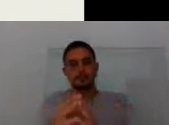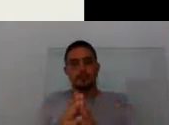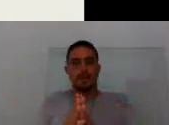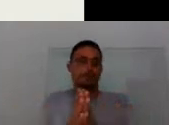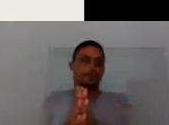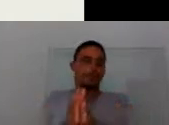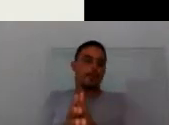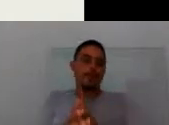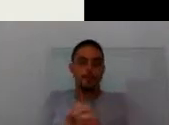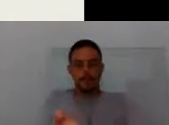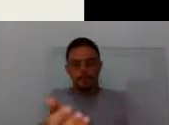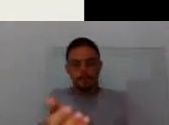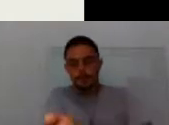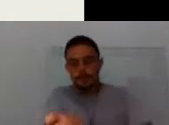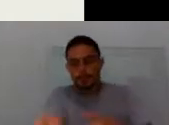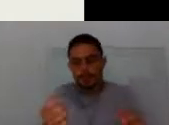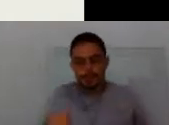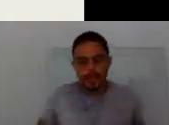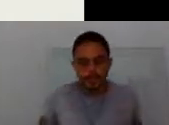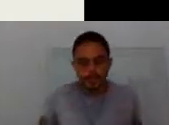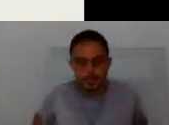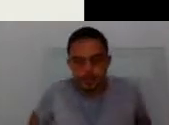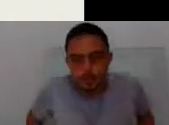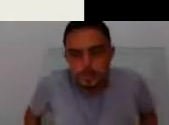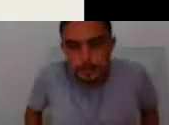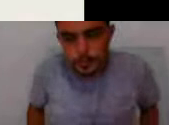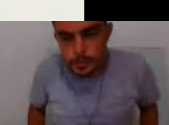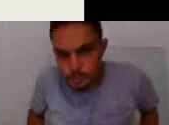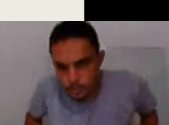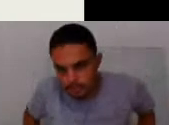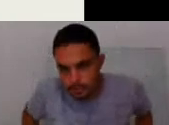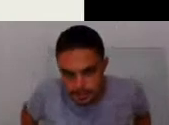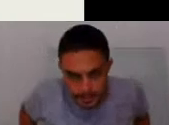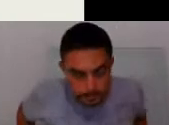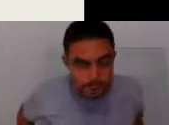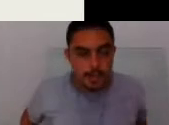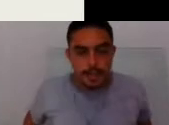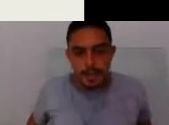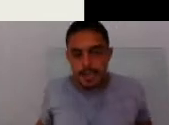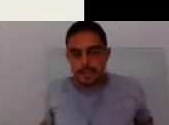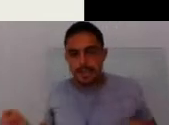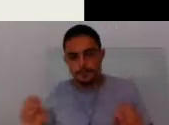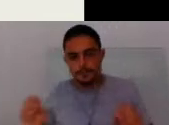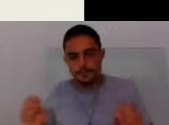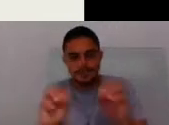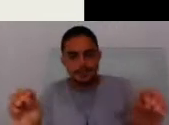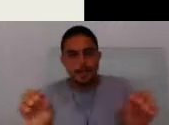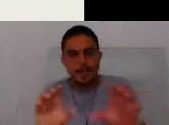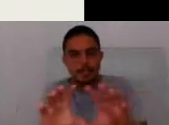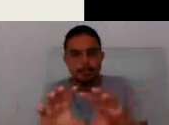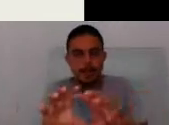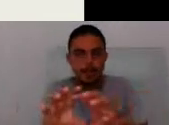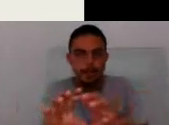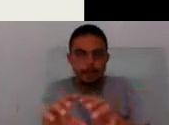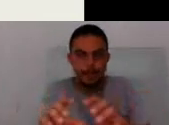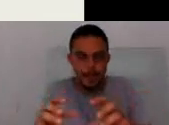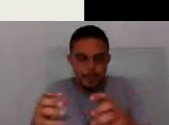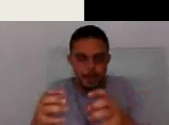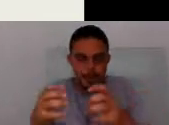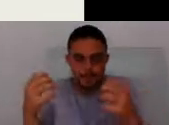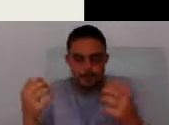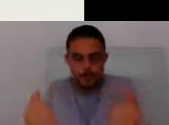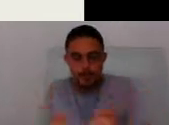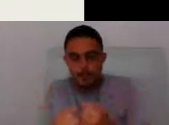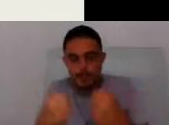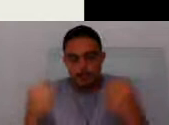uma velocidade de infiltração baixa, e aí eu relaciono para vocês as características dos tipos de solo que nós temos, e aí eu vou classificar eles